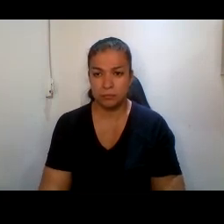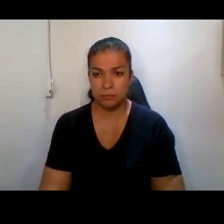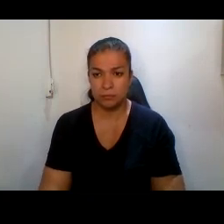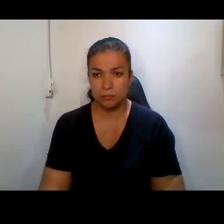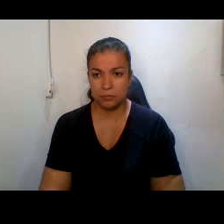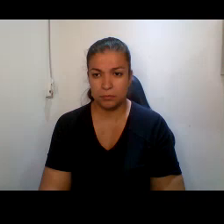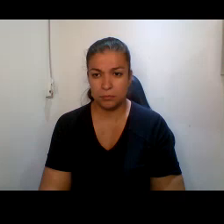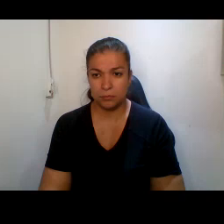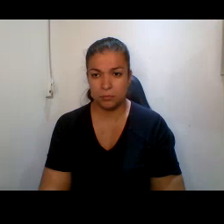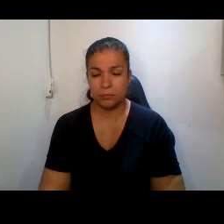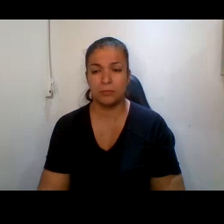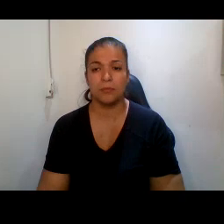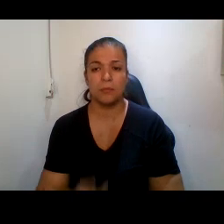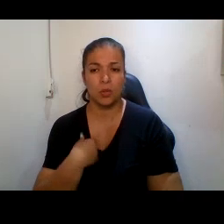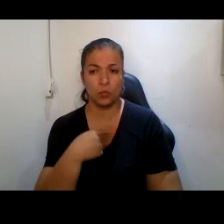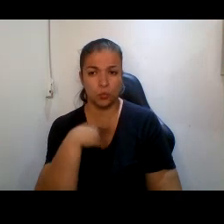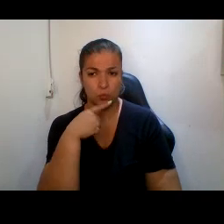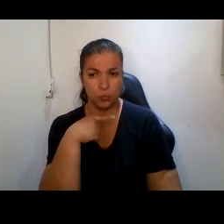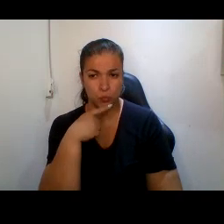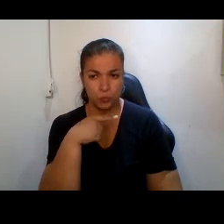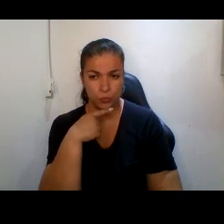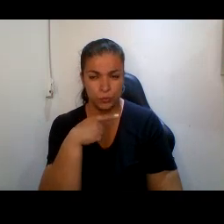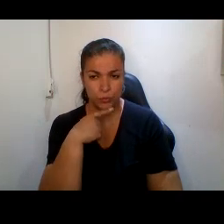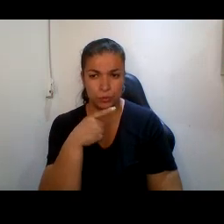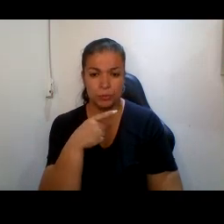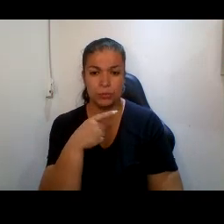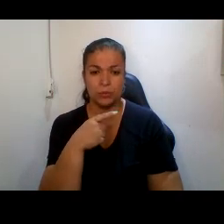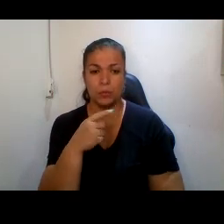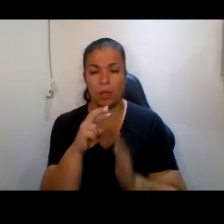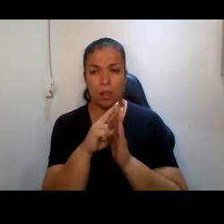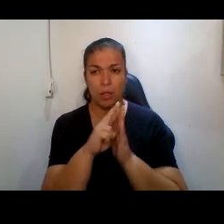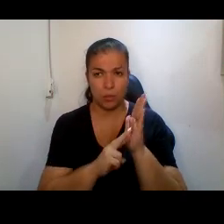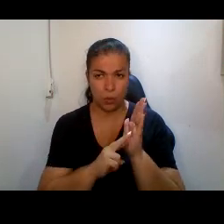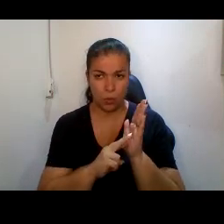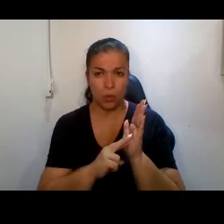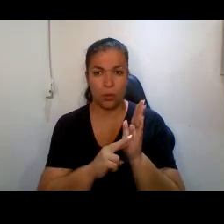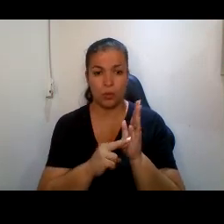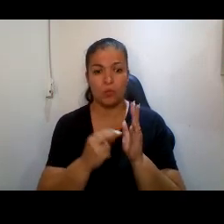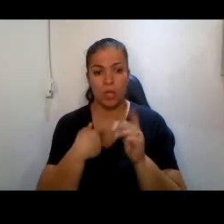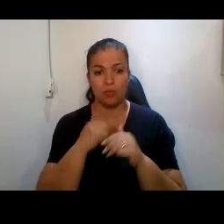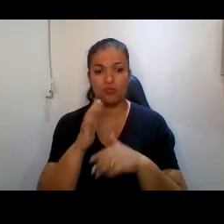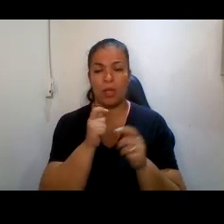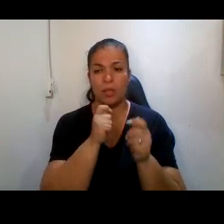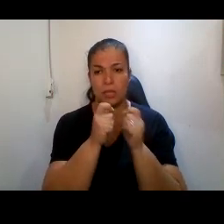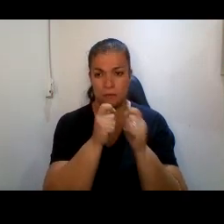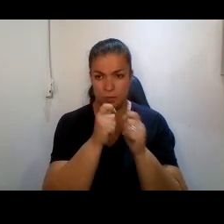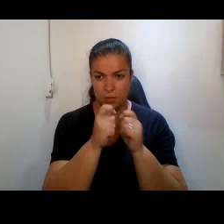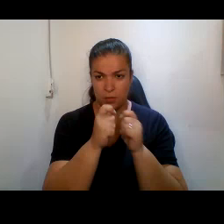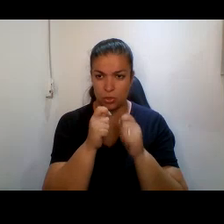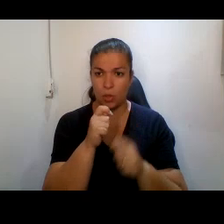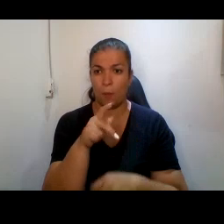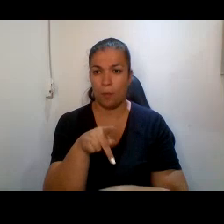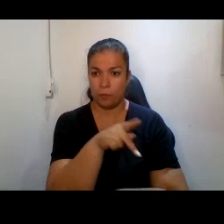Eu estou com uma dúvida quanto ao relatório. Eu fiz a entrevista com uma professora